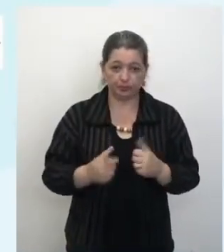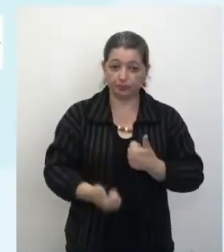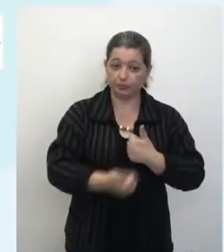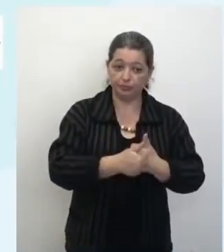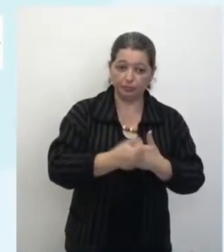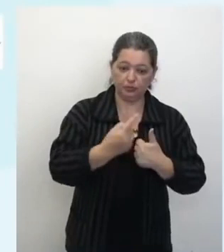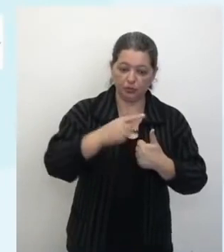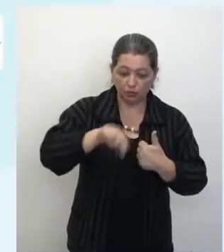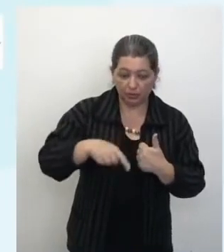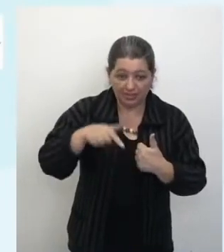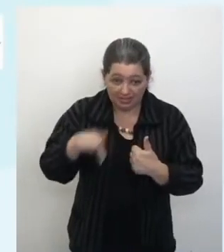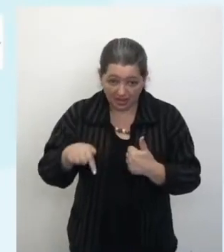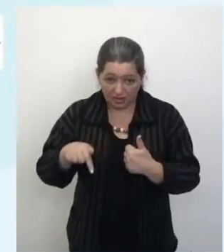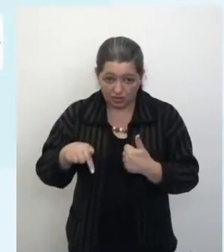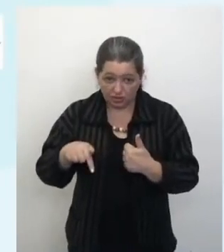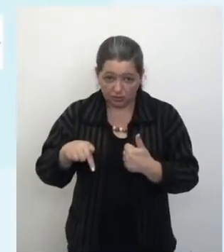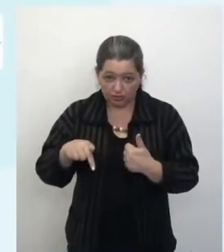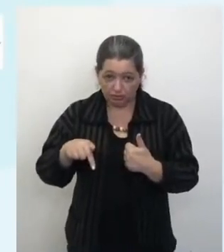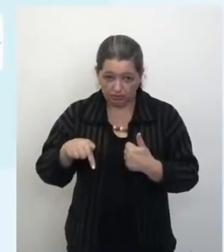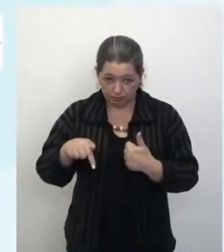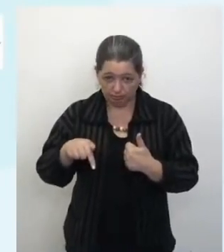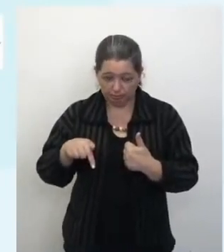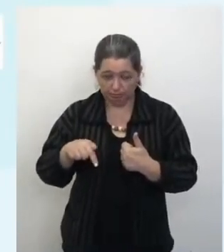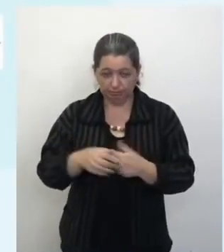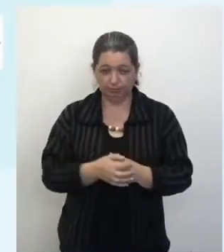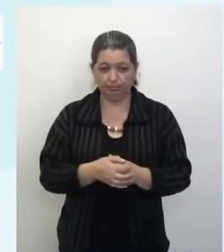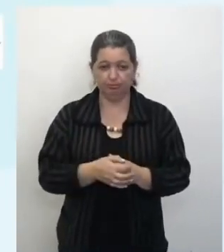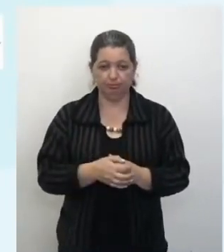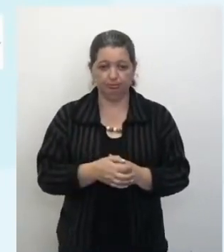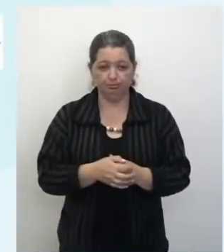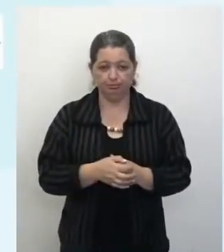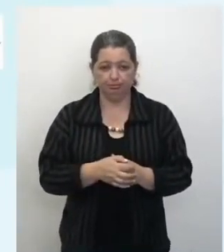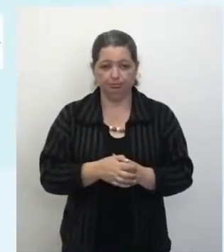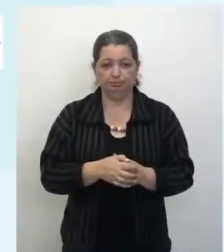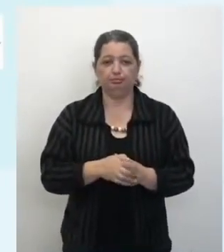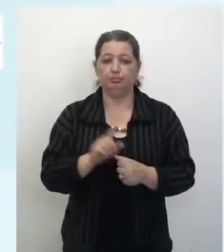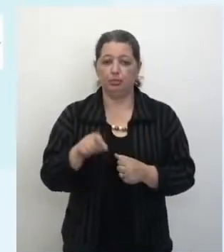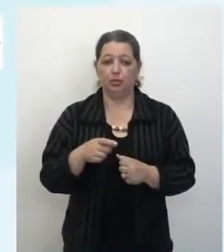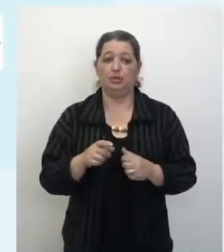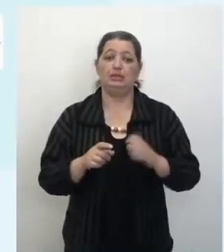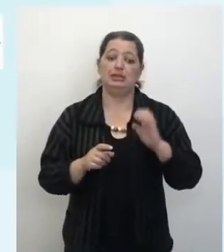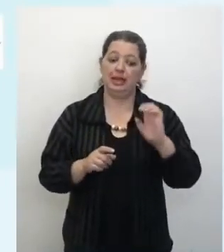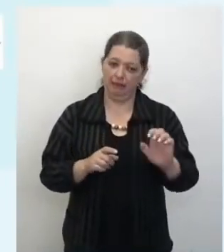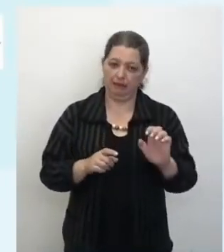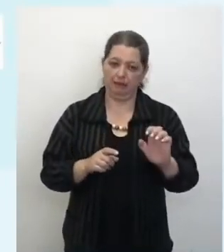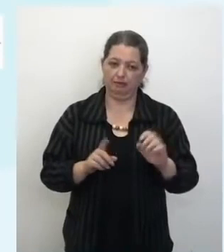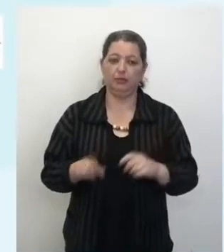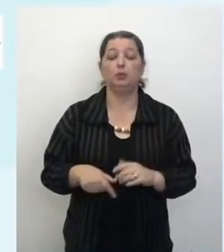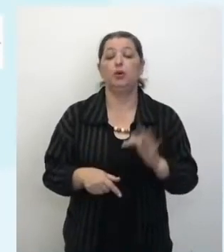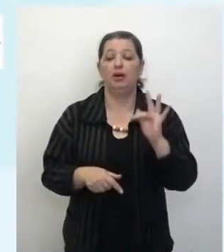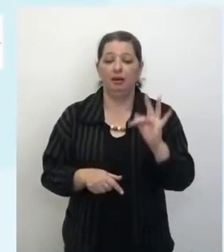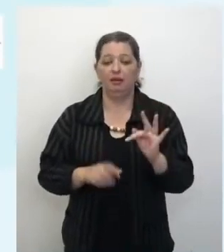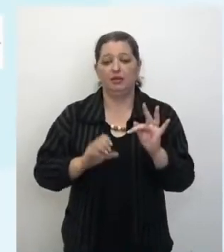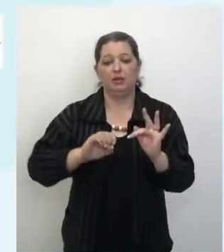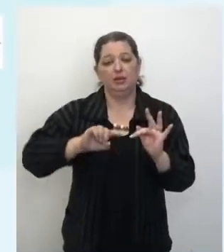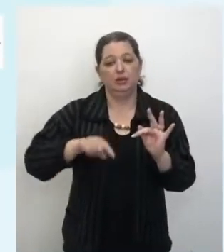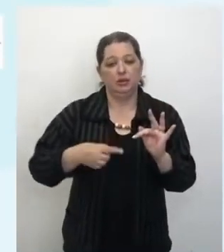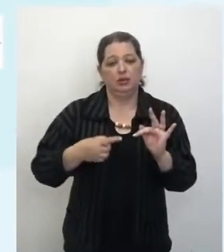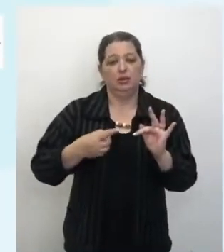aproximadamente 1,7. Vamos usar uma casinha aí. 1,7 e vai marcar a letra E lá para mim. O F,